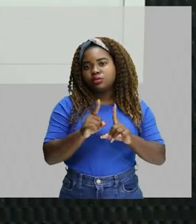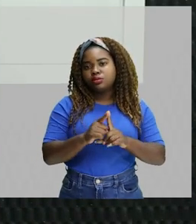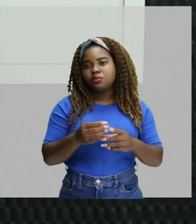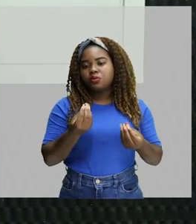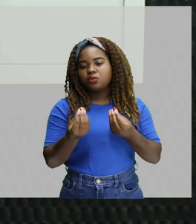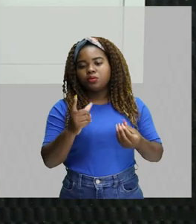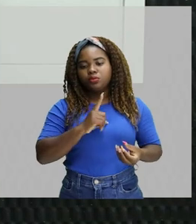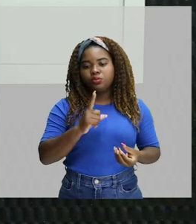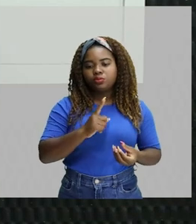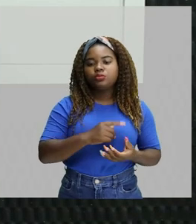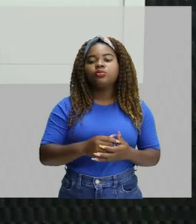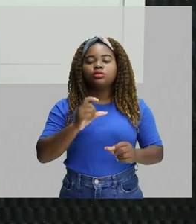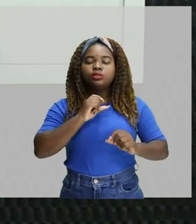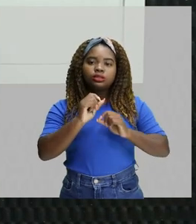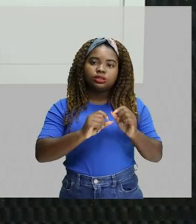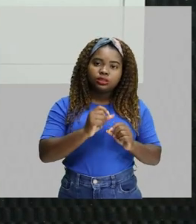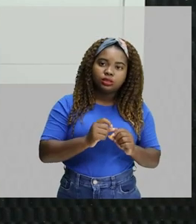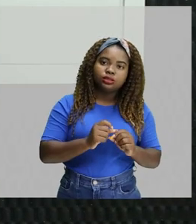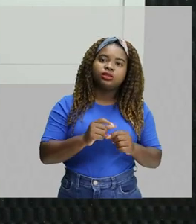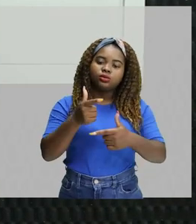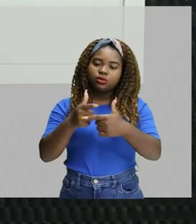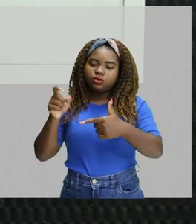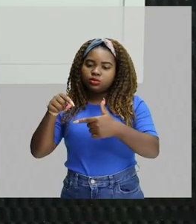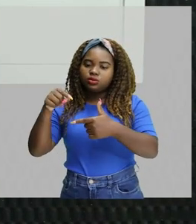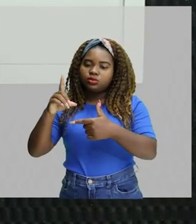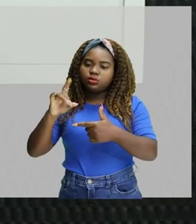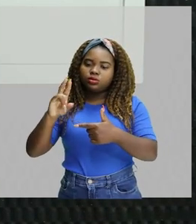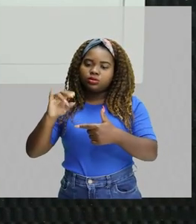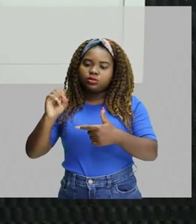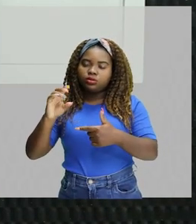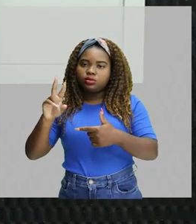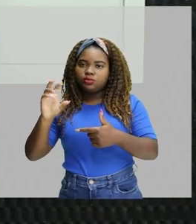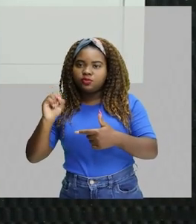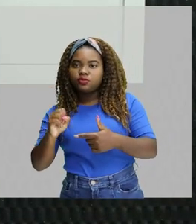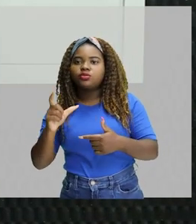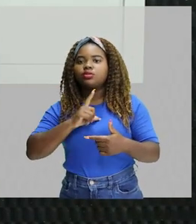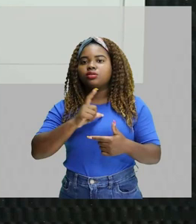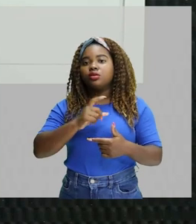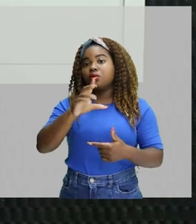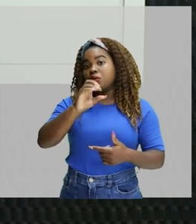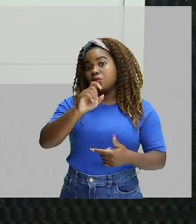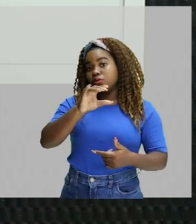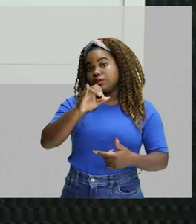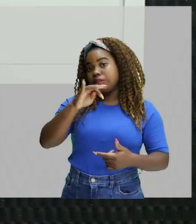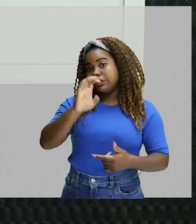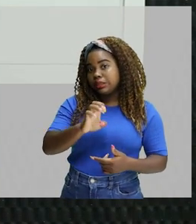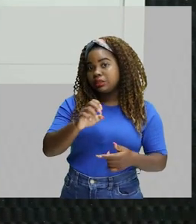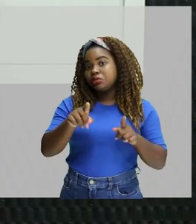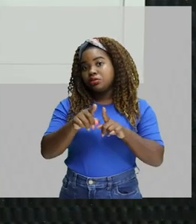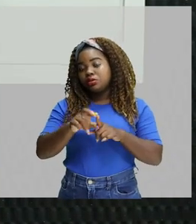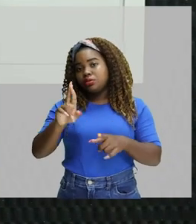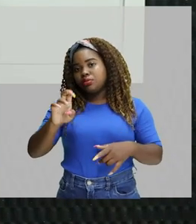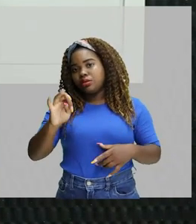você obtém o dividendo tendo divisor e o quociente o resto né Lembramos de divisão exata